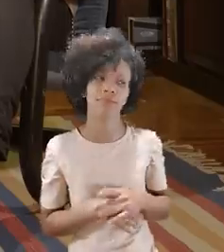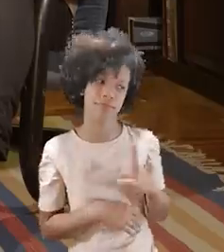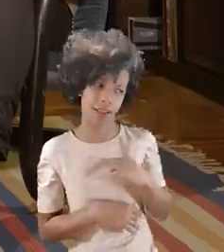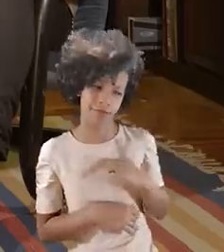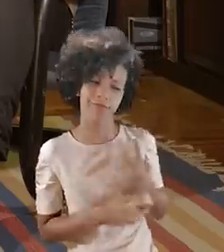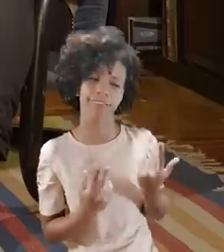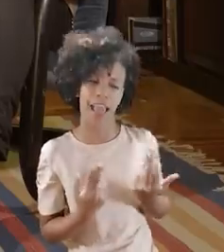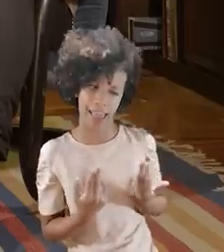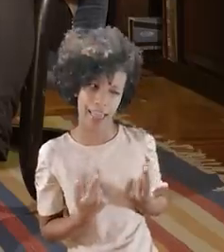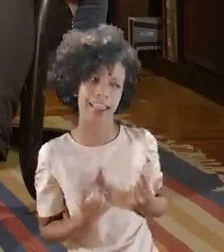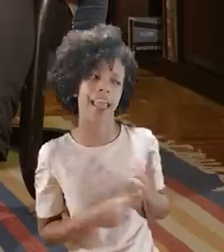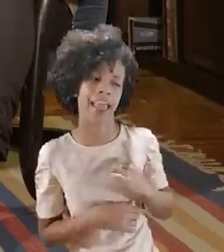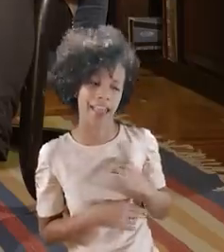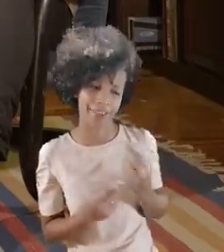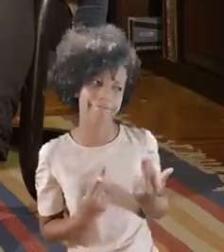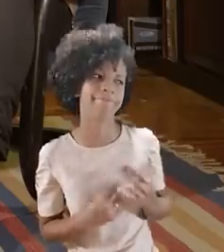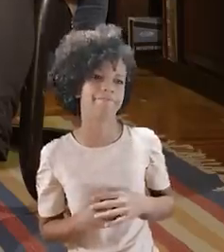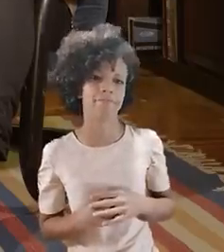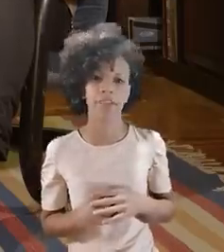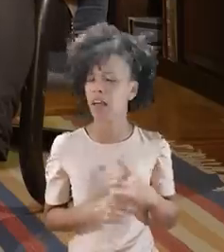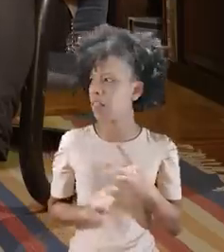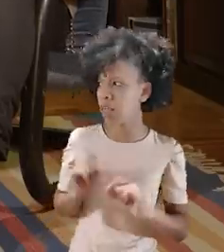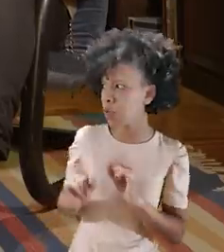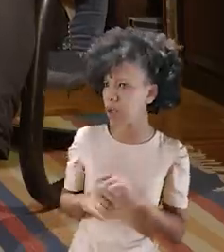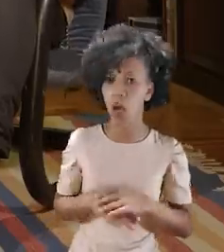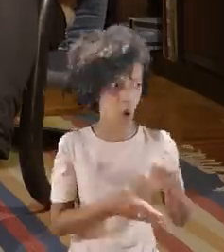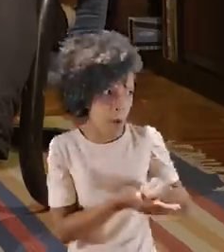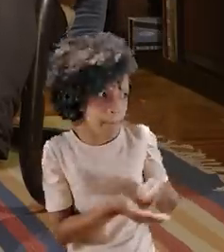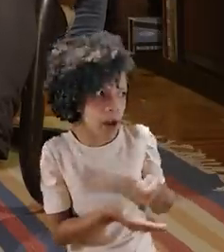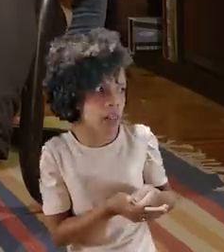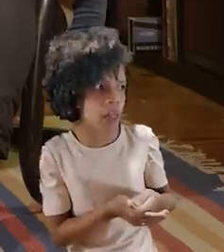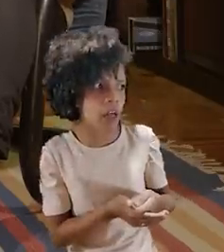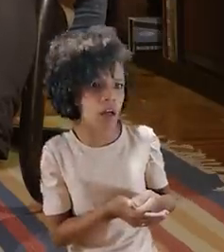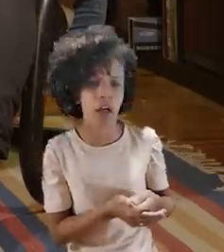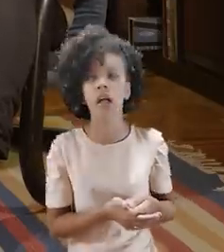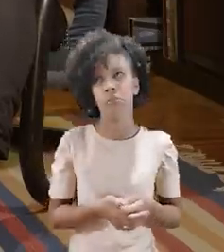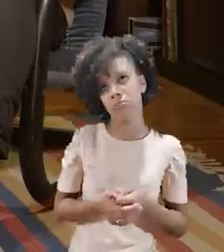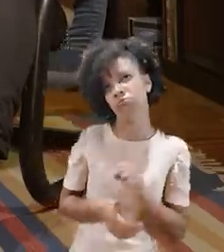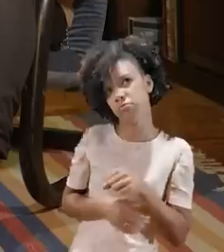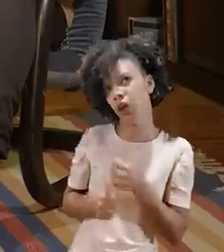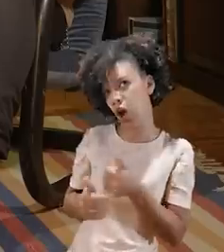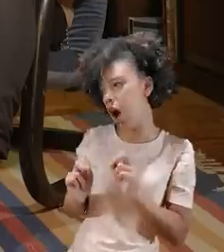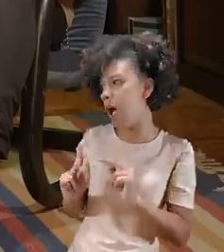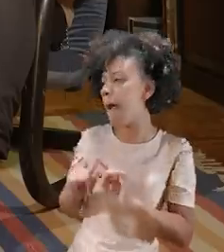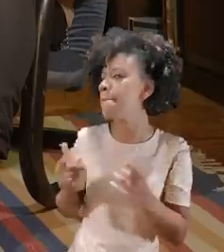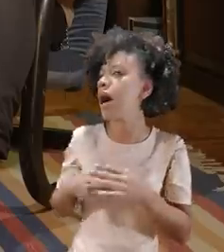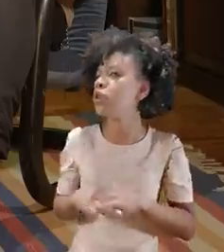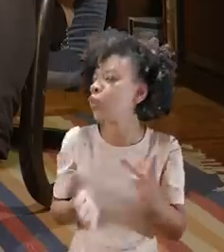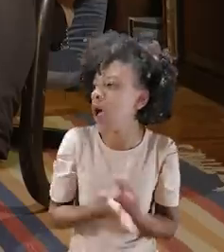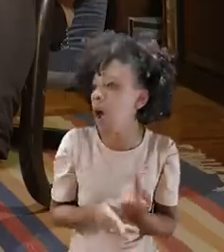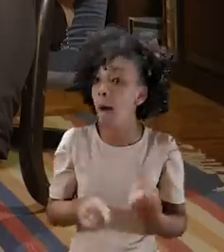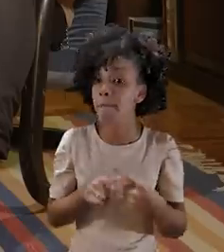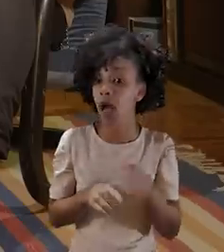o velho tem também uma tem também tem também tem também o que é cobrança mano não sim tem também pode por exemplo Que